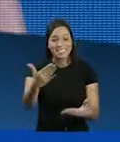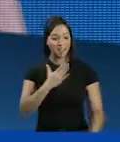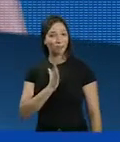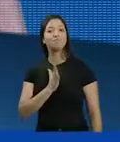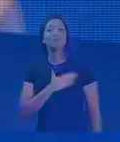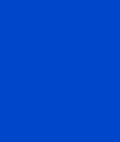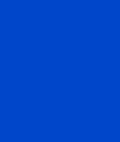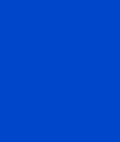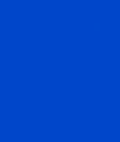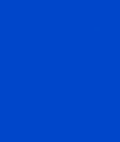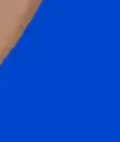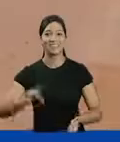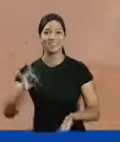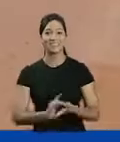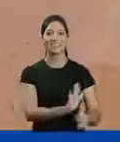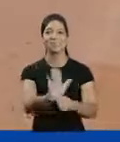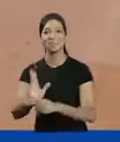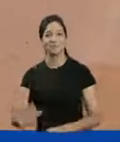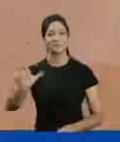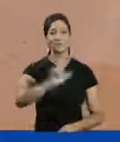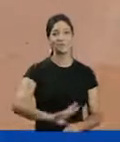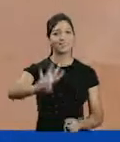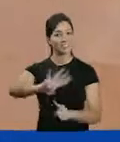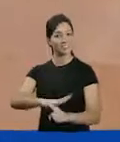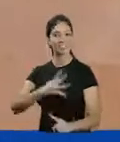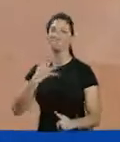de coração a